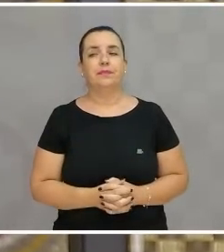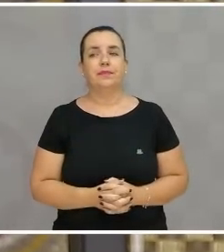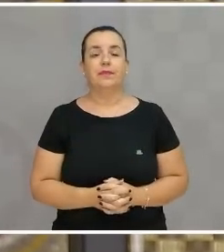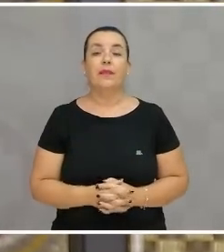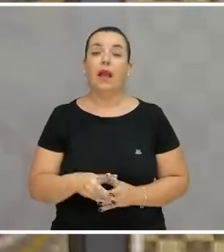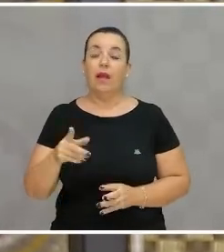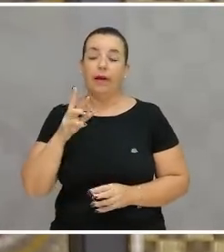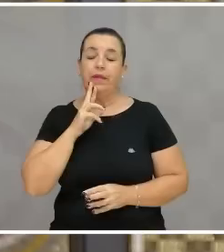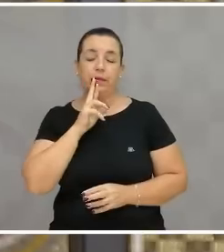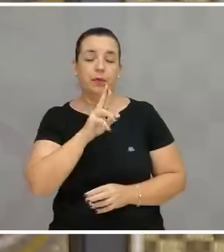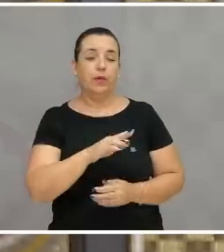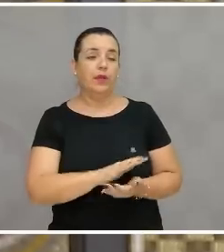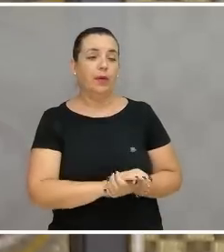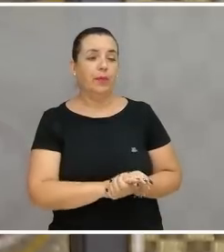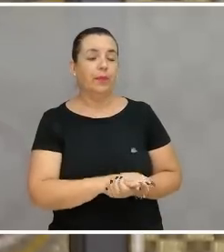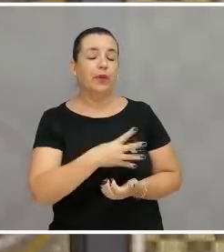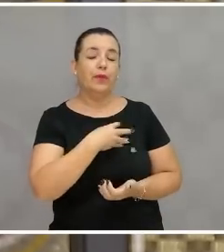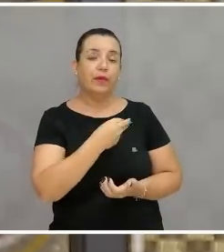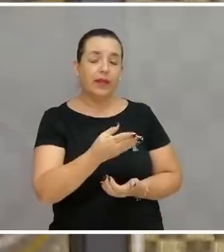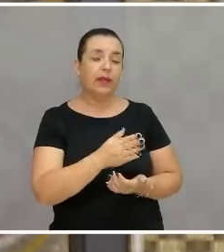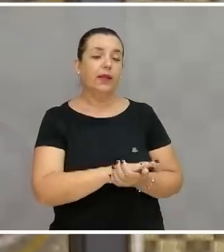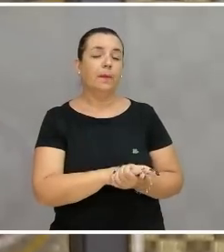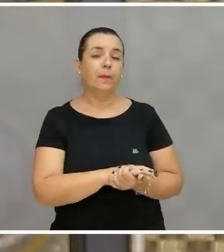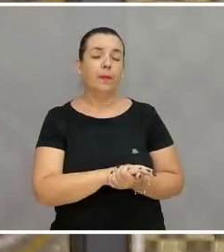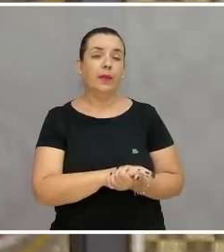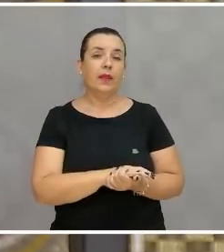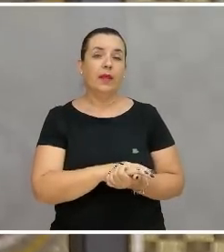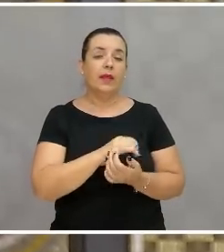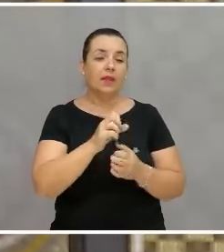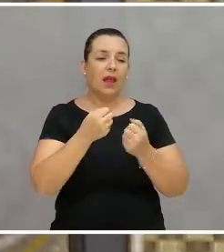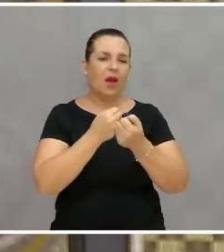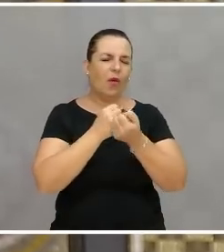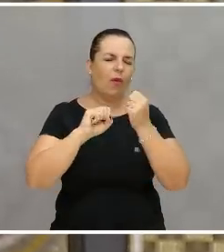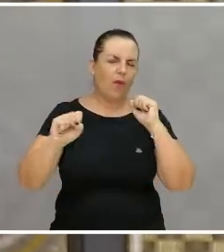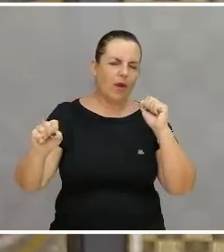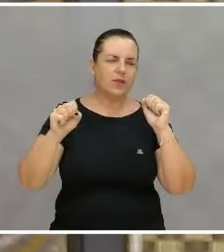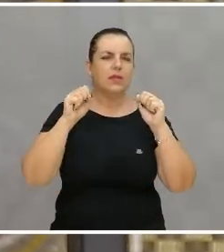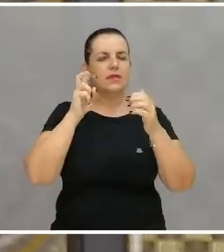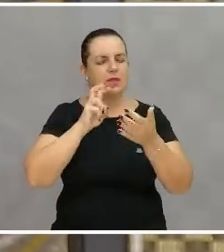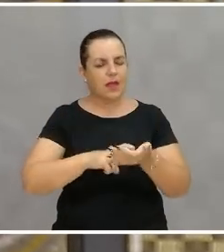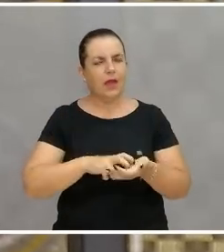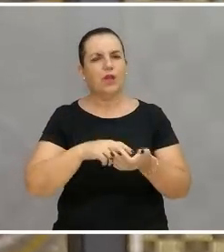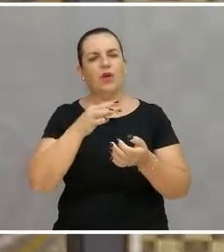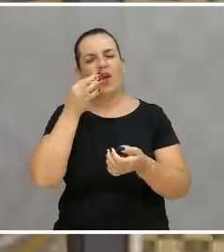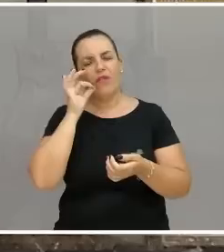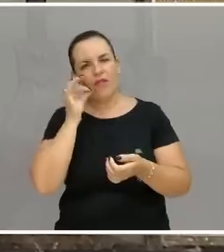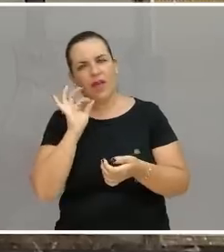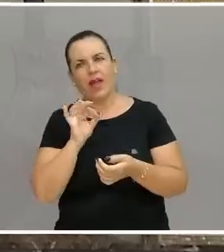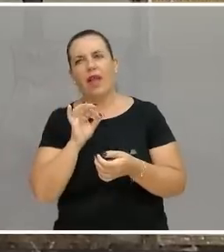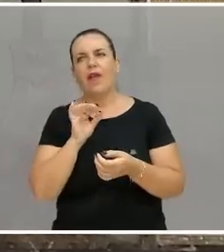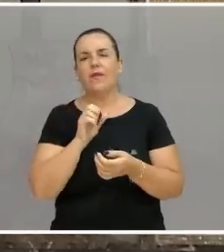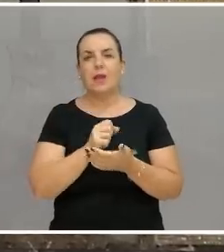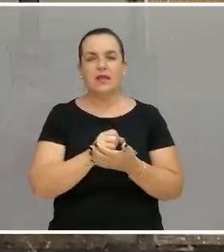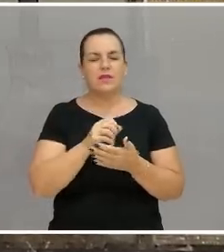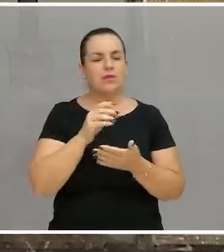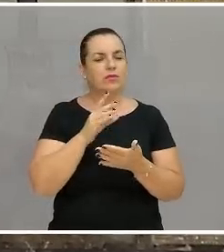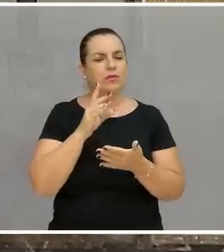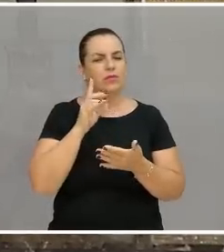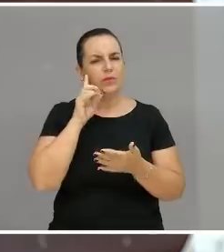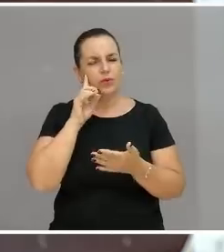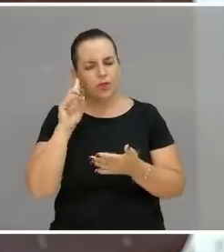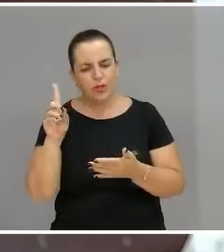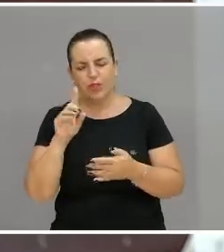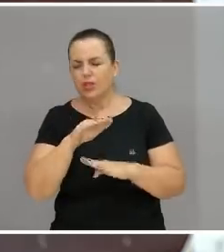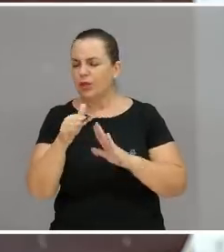Ele respondeu: ô filha, se acorda tão cedo para fazer o café, passa o dia inteiro cuidando do seu marido,